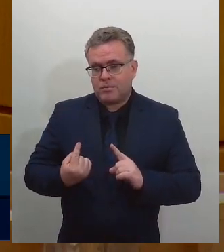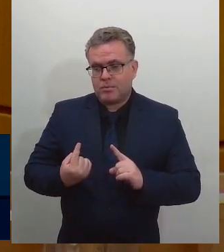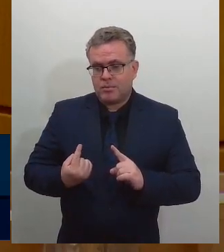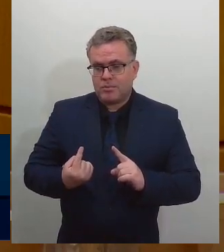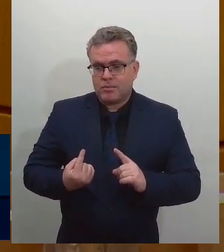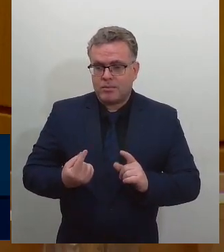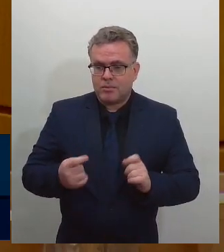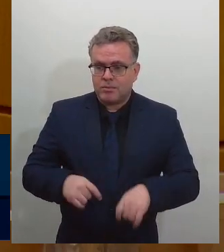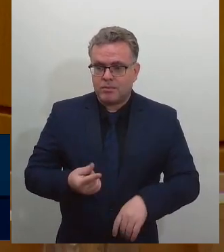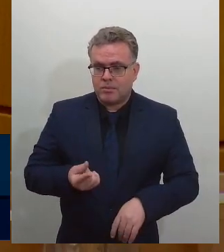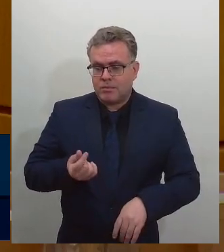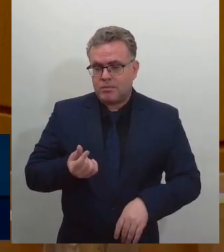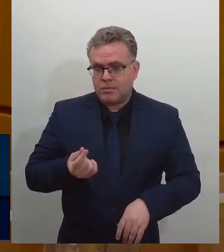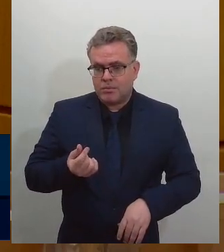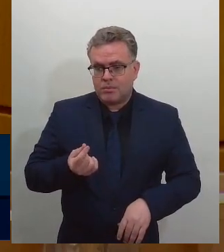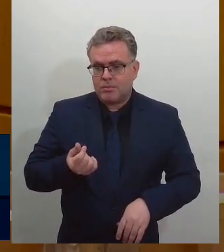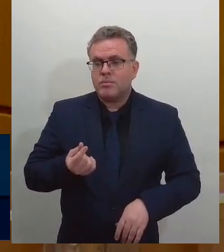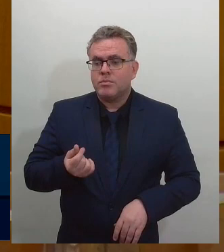menos